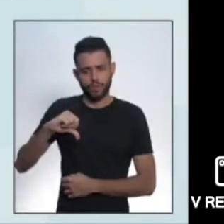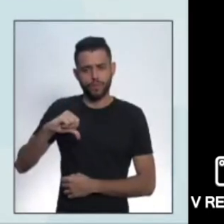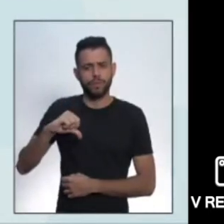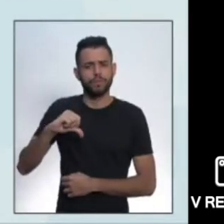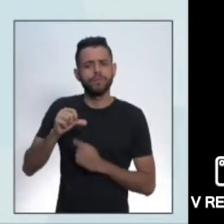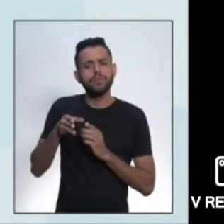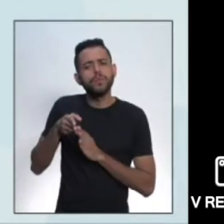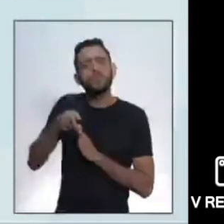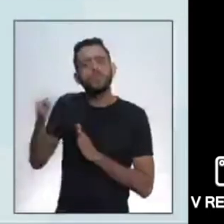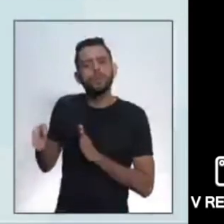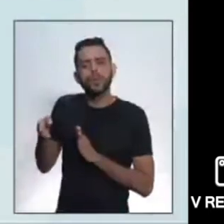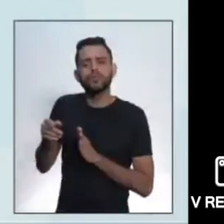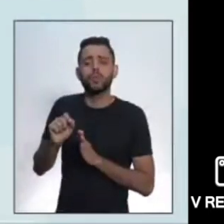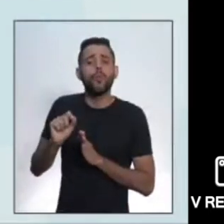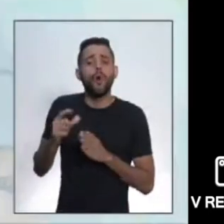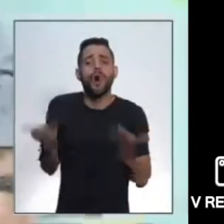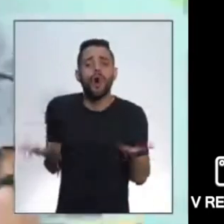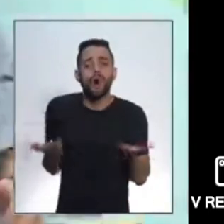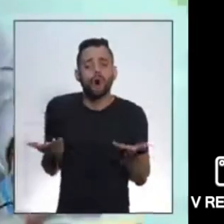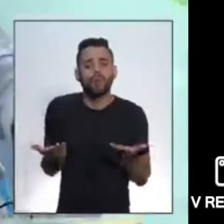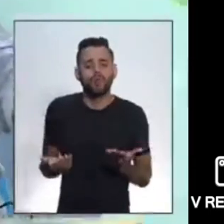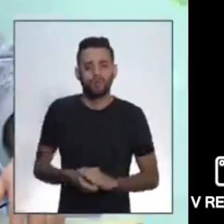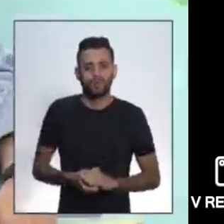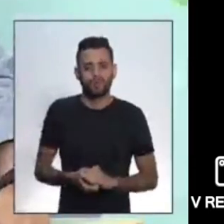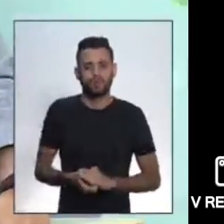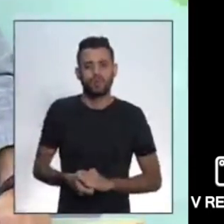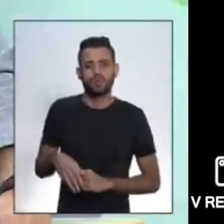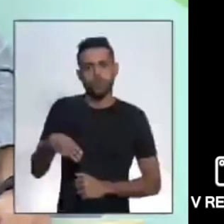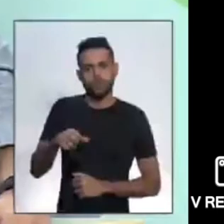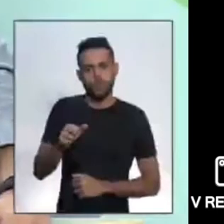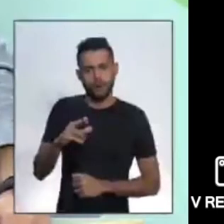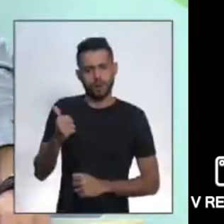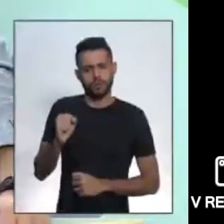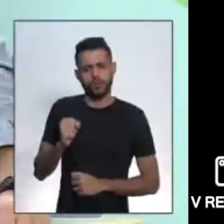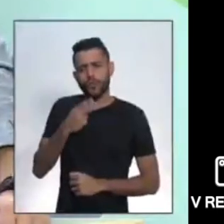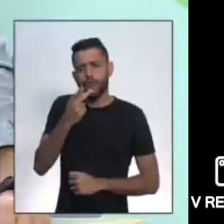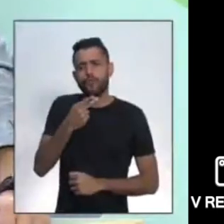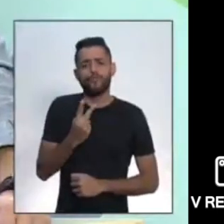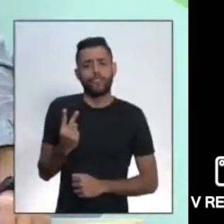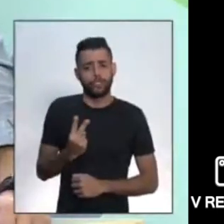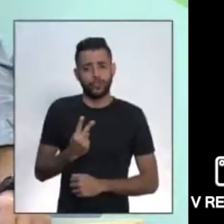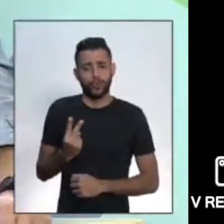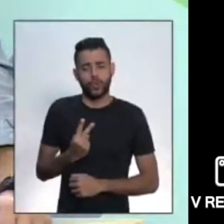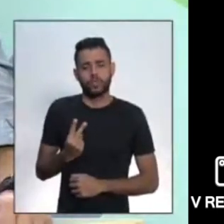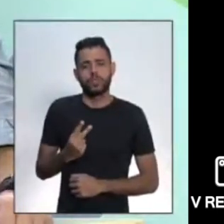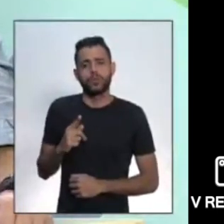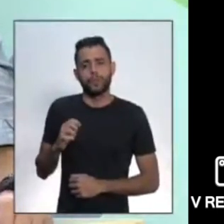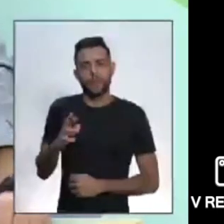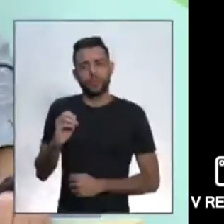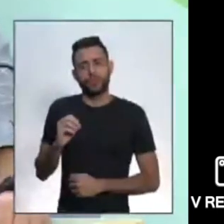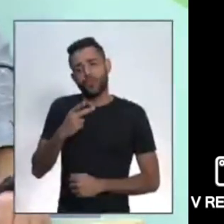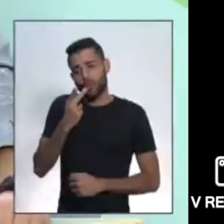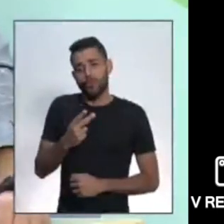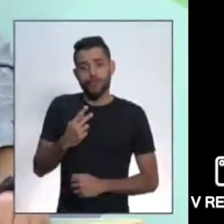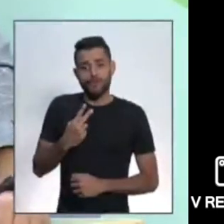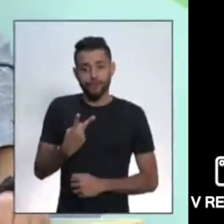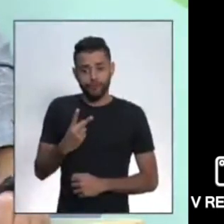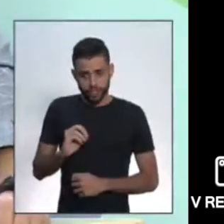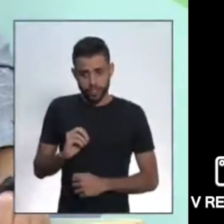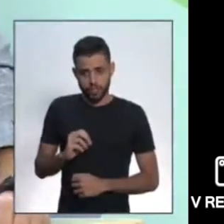o próximo número? Então nós temos aqui, ó, o Marcos, meu xará, falou 22, o Pedro, 20, Nicole,